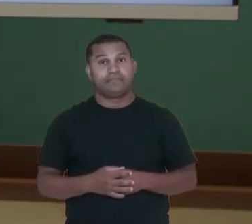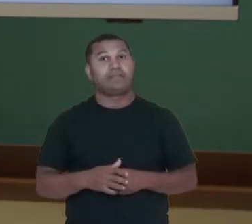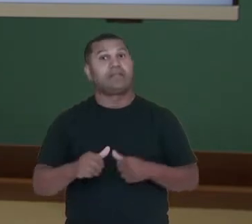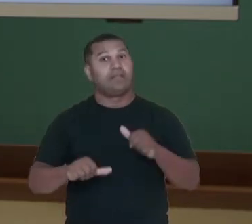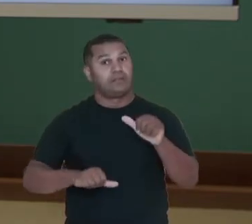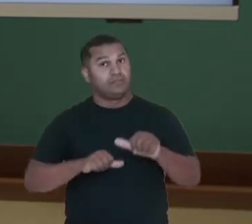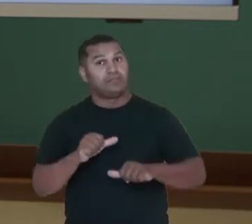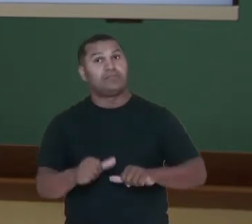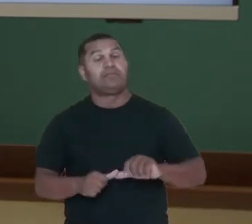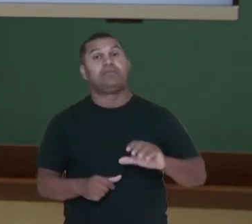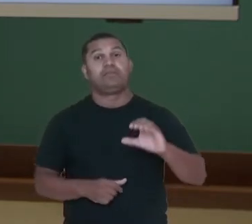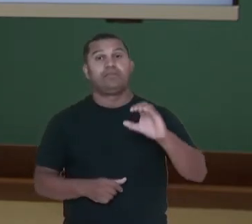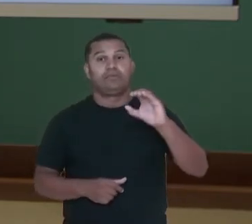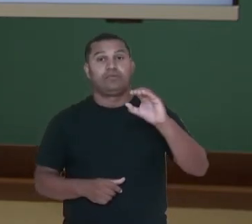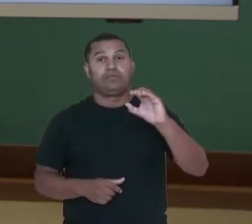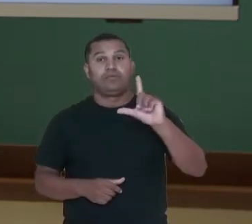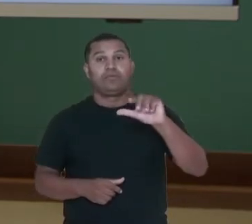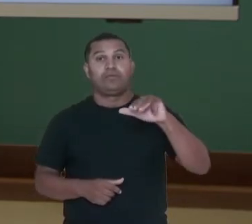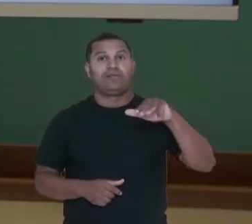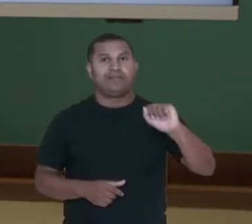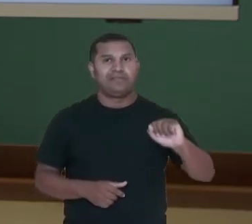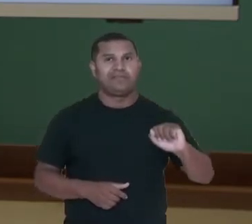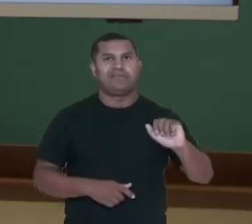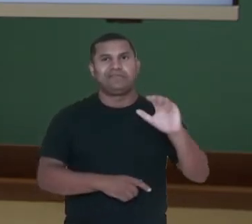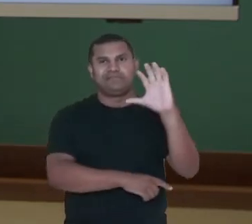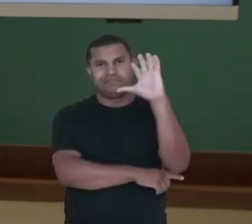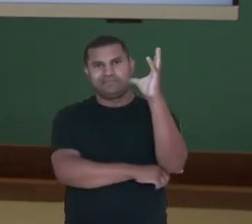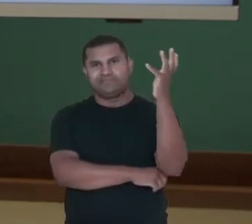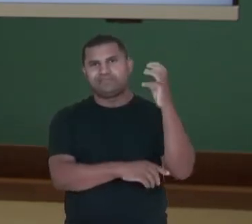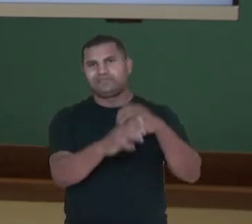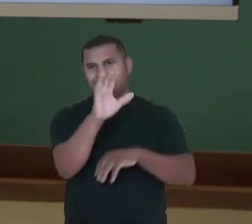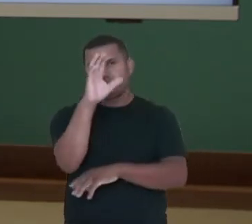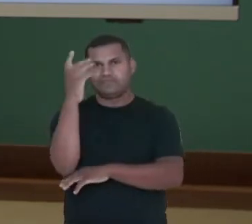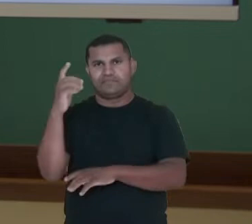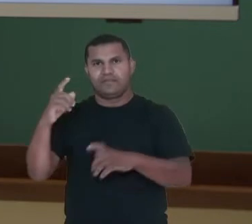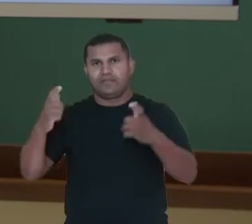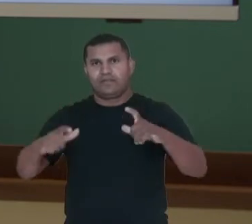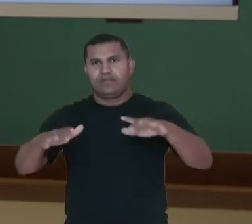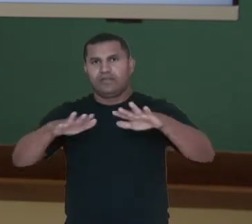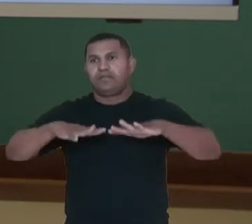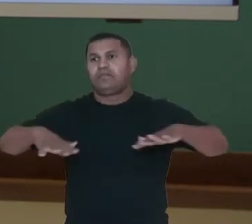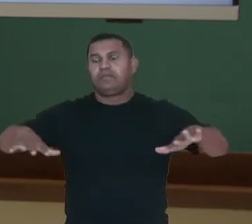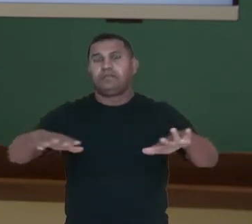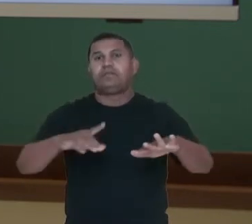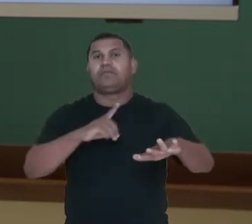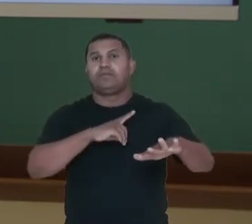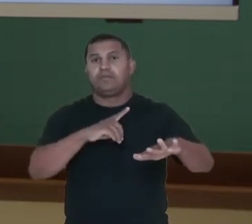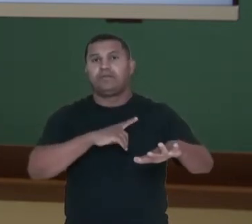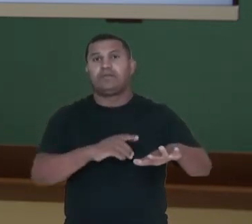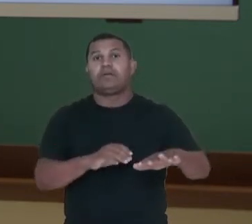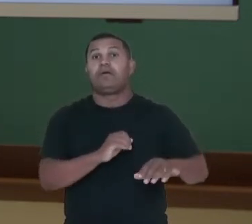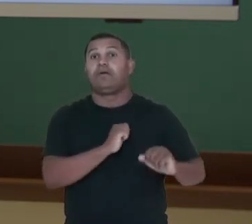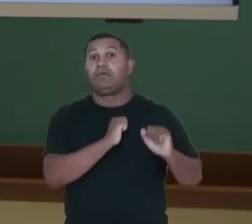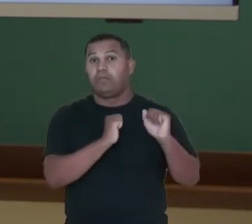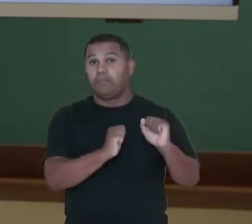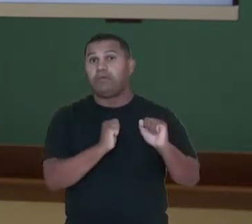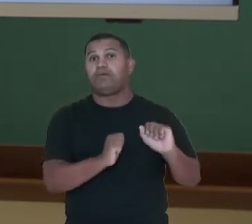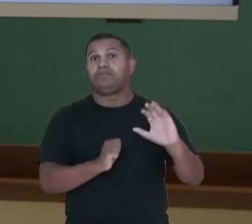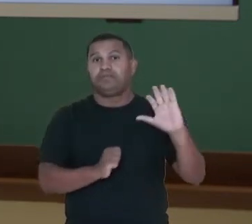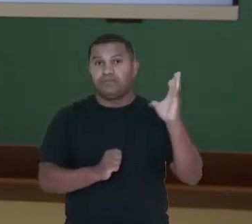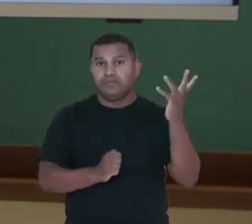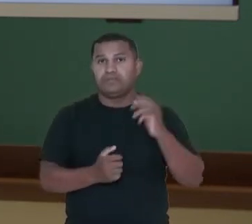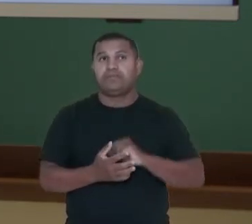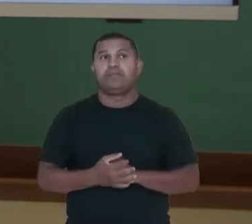alteram aquele ecossistema onde está sendo afetado. E isso faz com que possa surgir novas doenças, né?